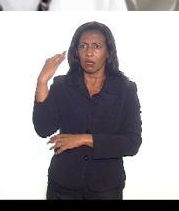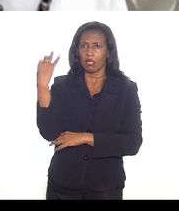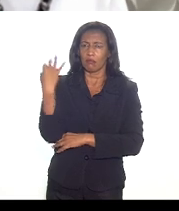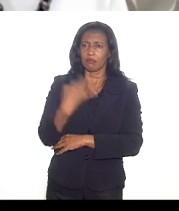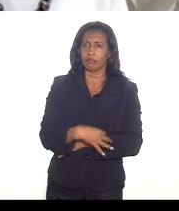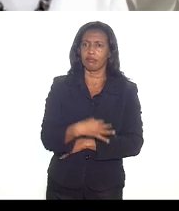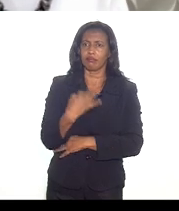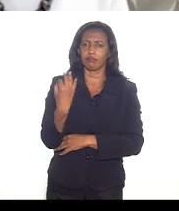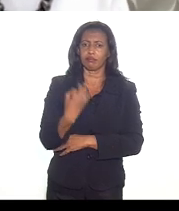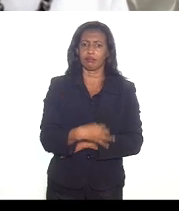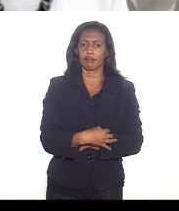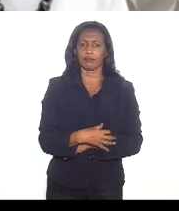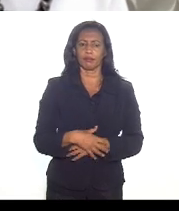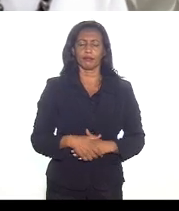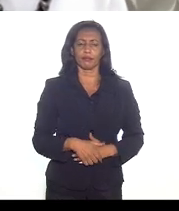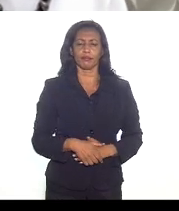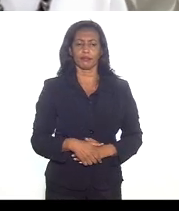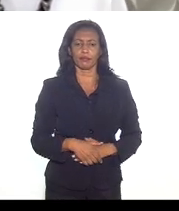com ênfase